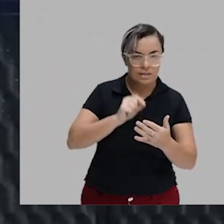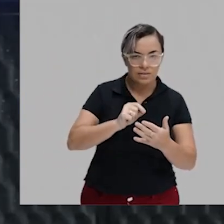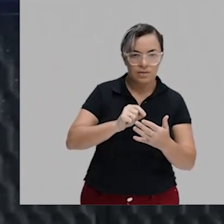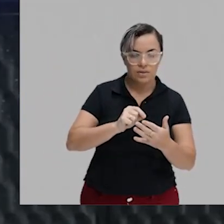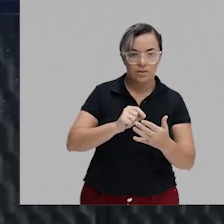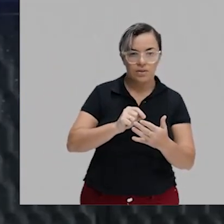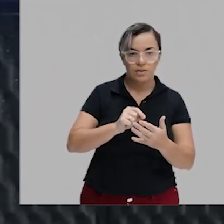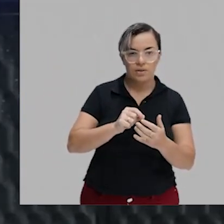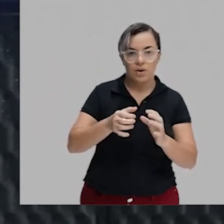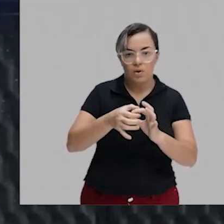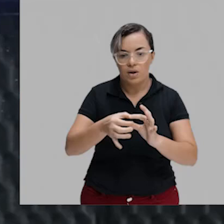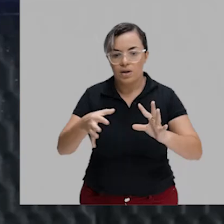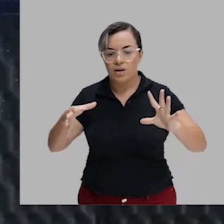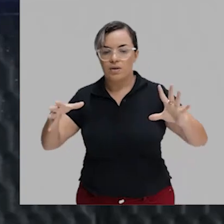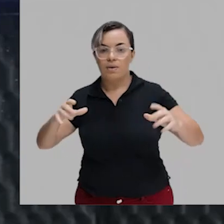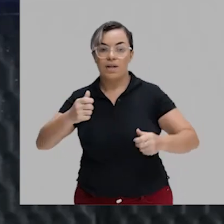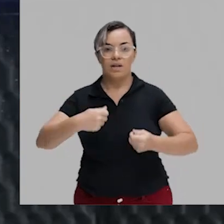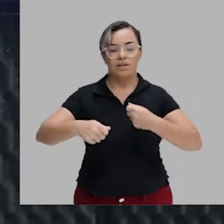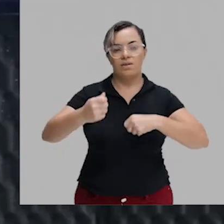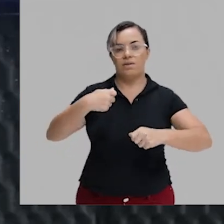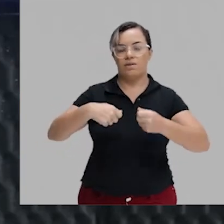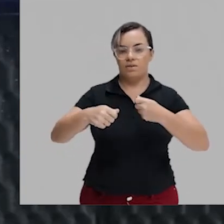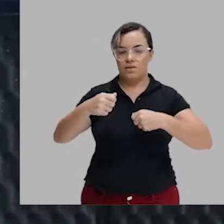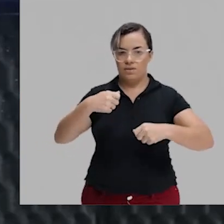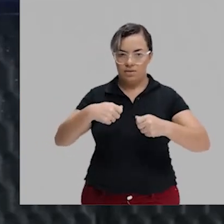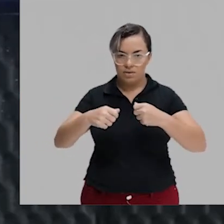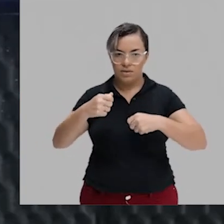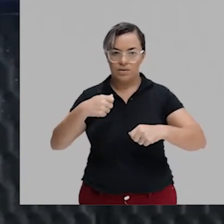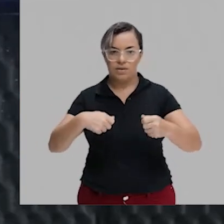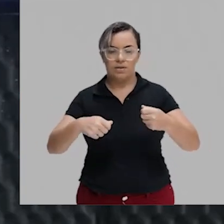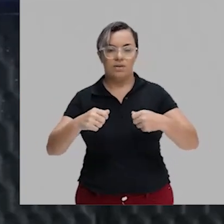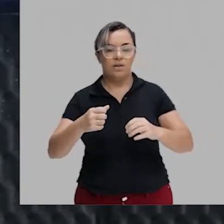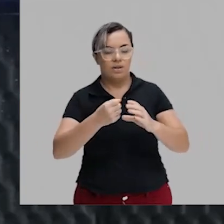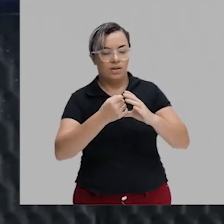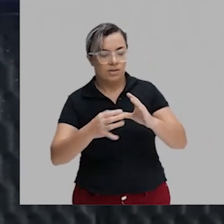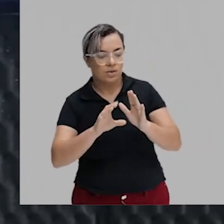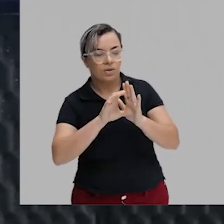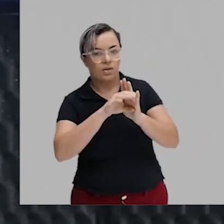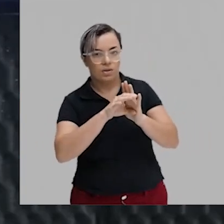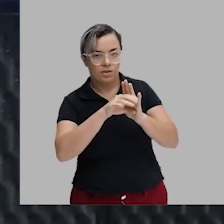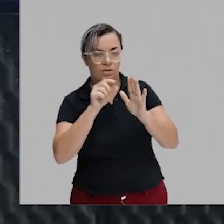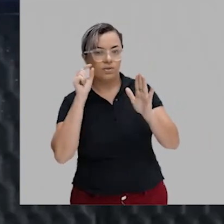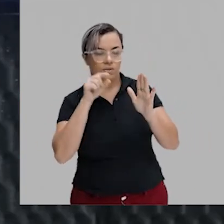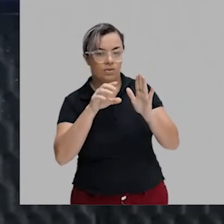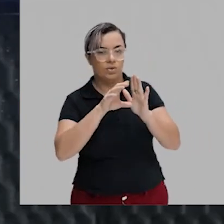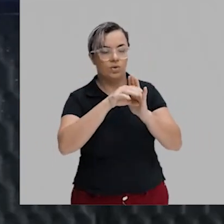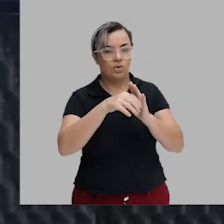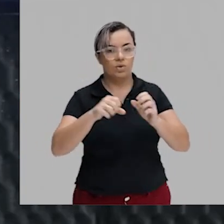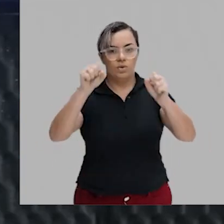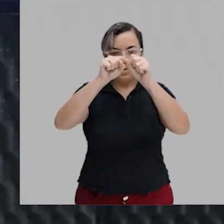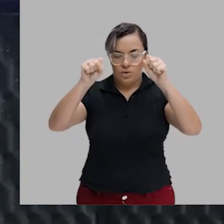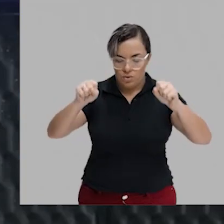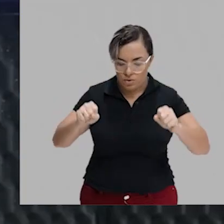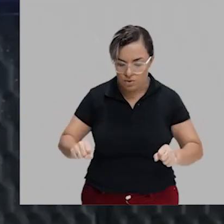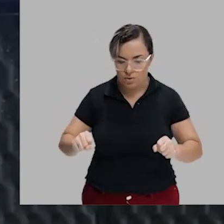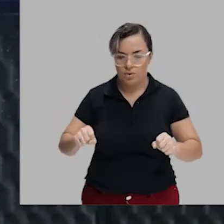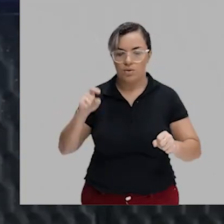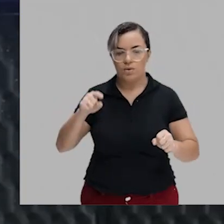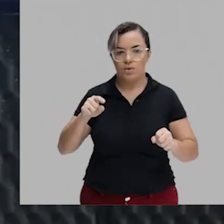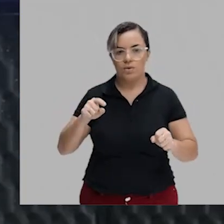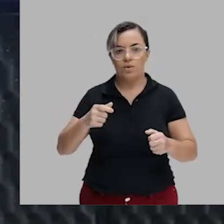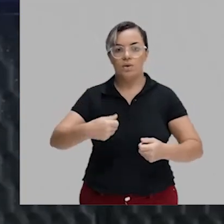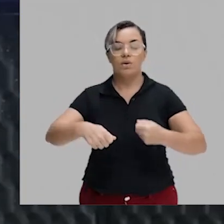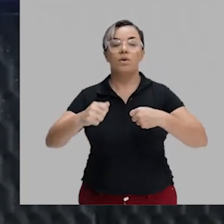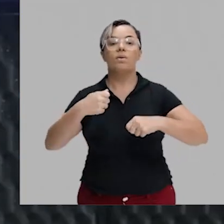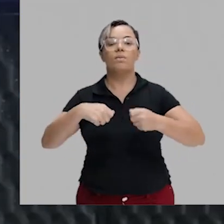vai preconceituar o mercantilismo. E trabalhando o conceito de mercantilismo, seria a